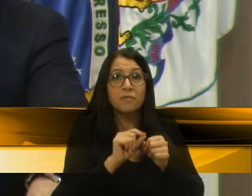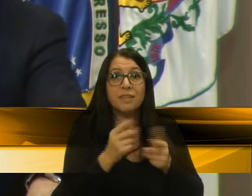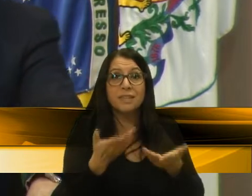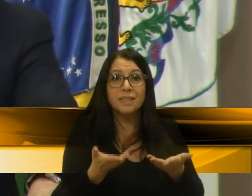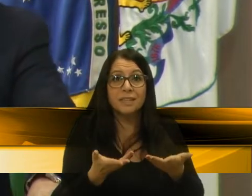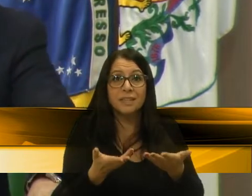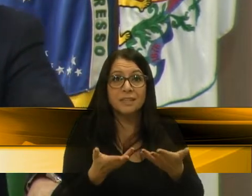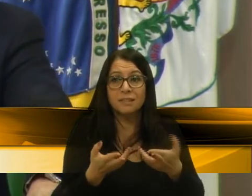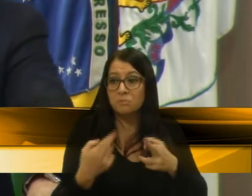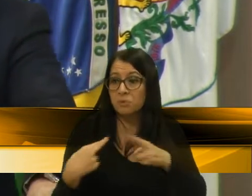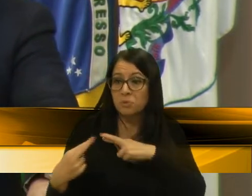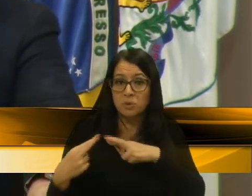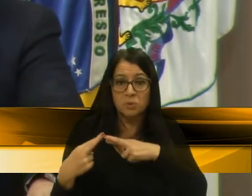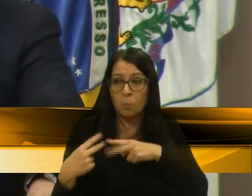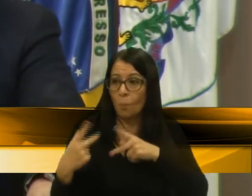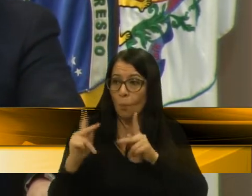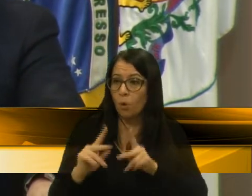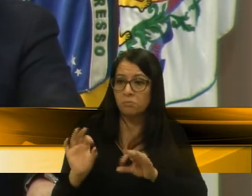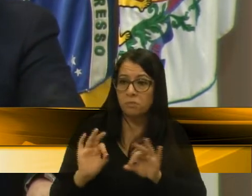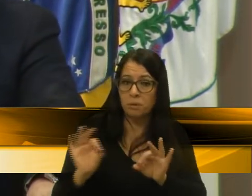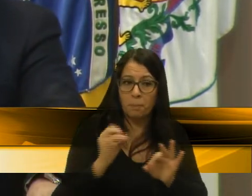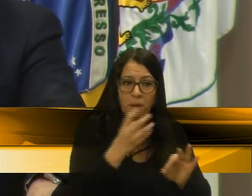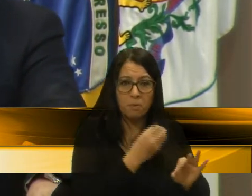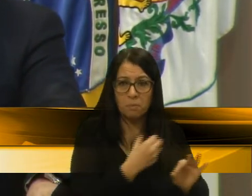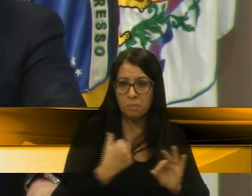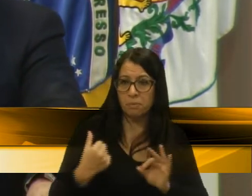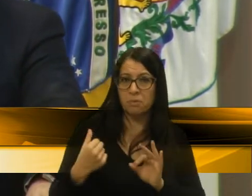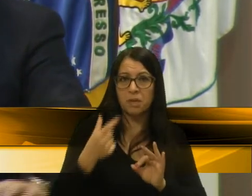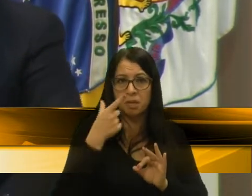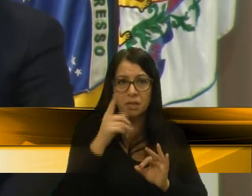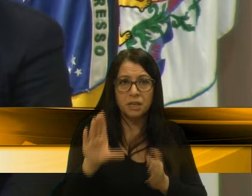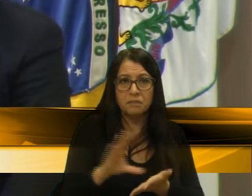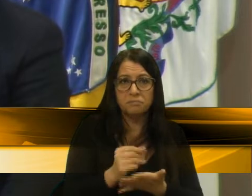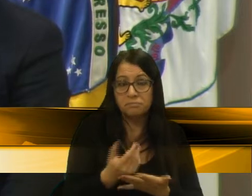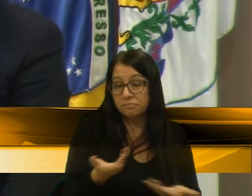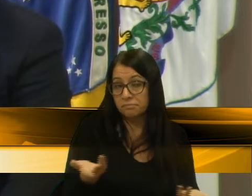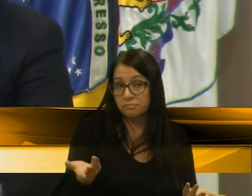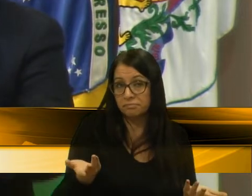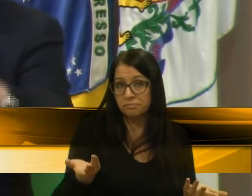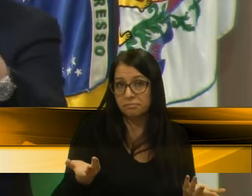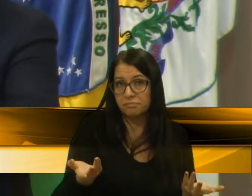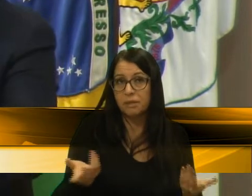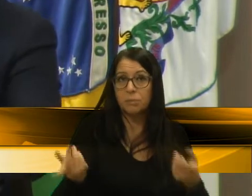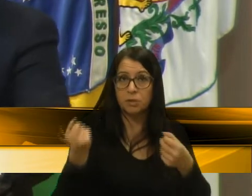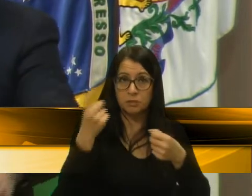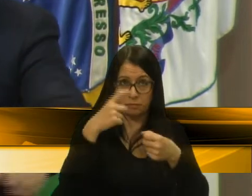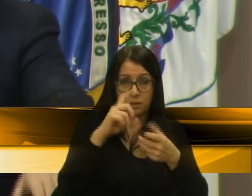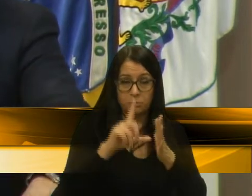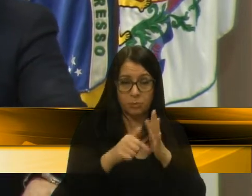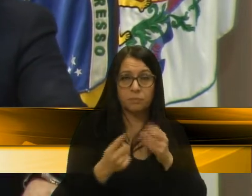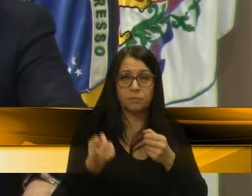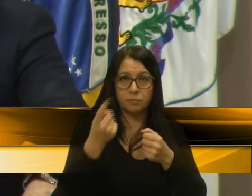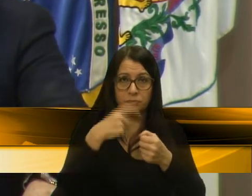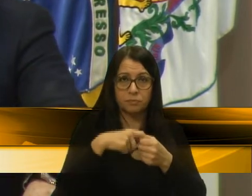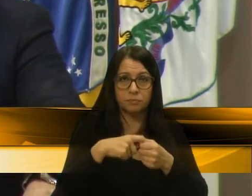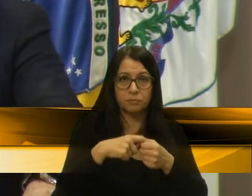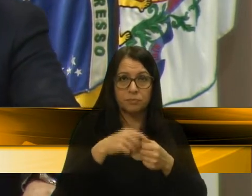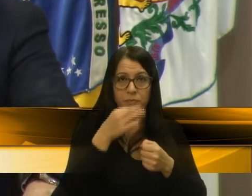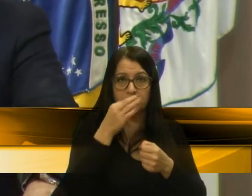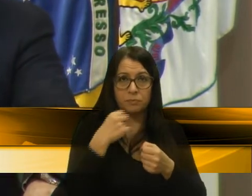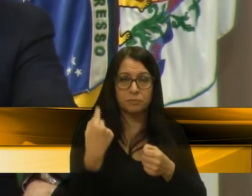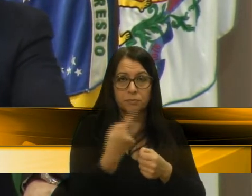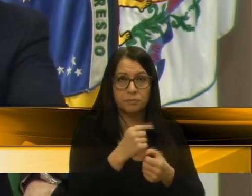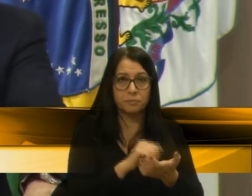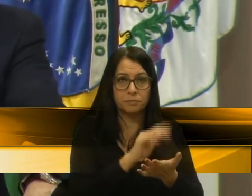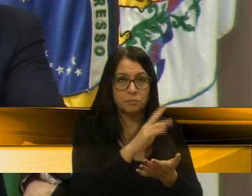se relaciona com ninguém para receber opiniões. E depois eu vou voltar aqui a dar opiniões depois que eu der os